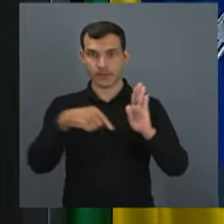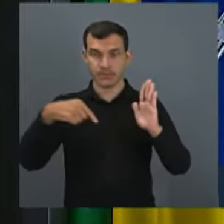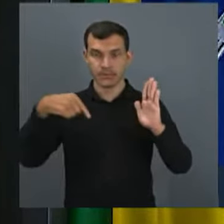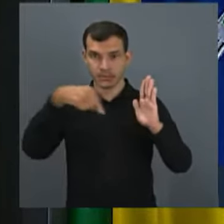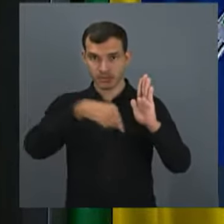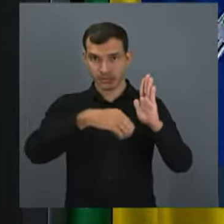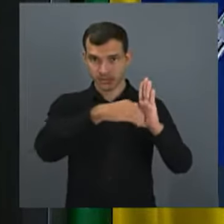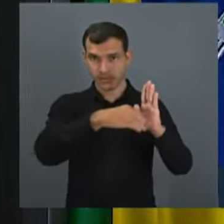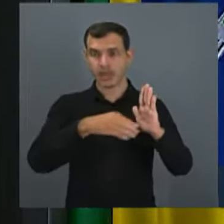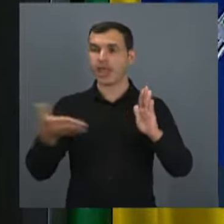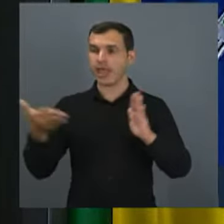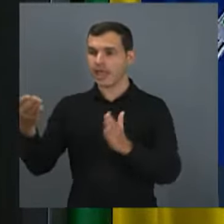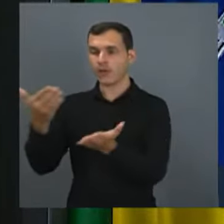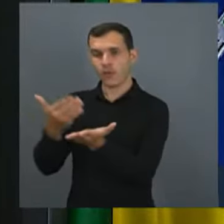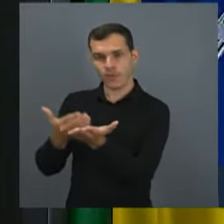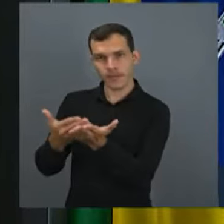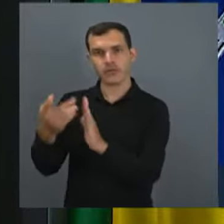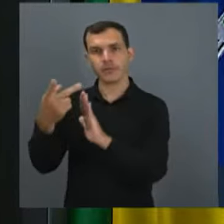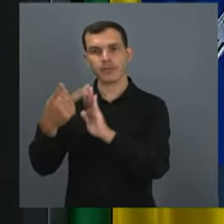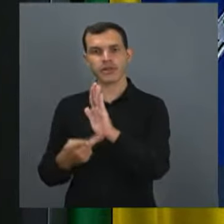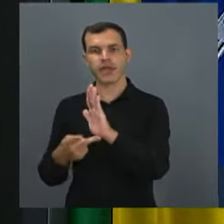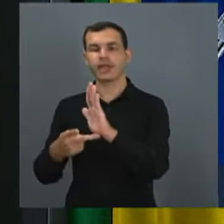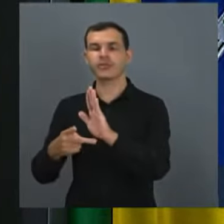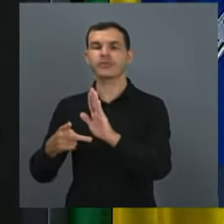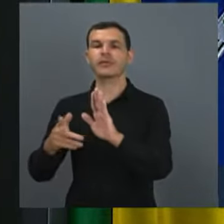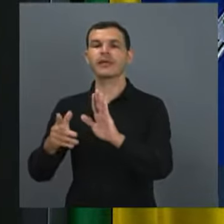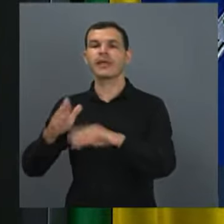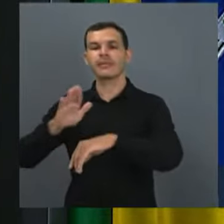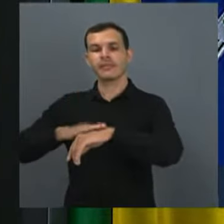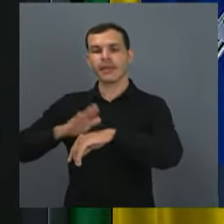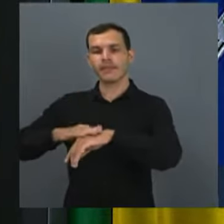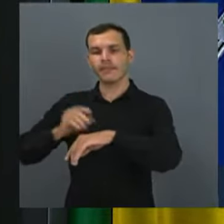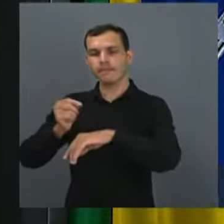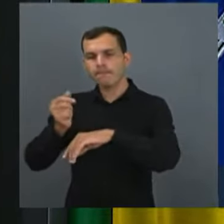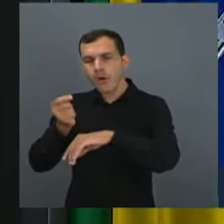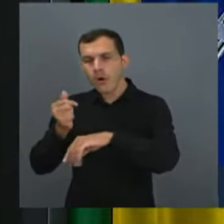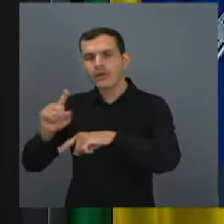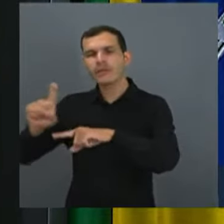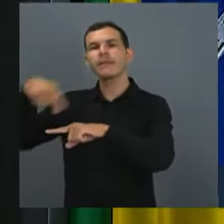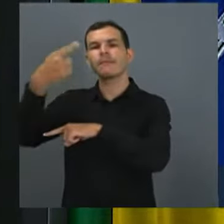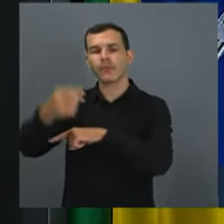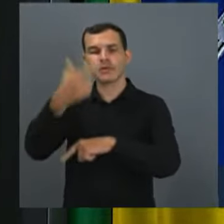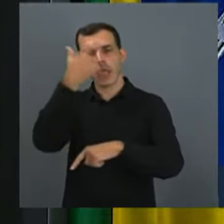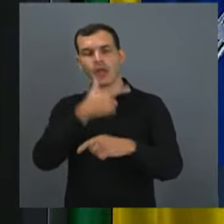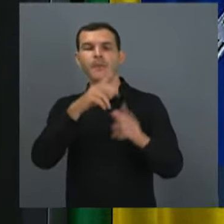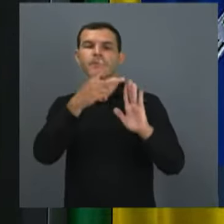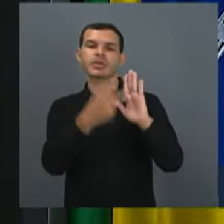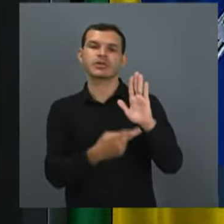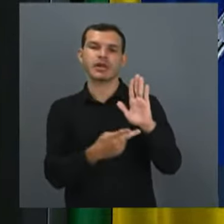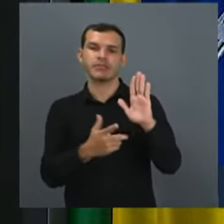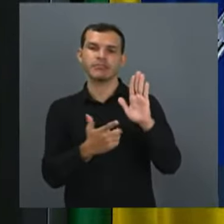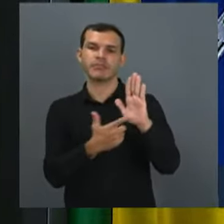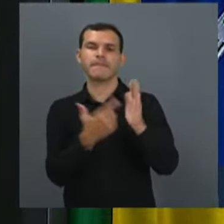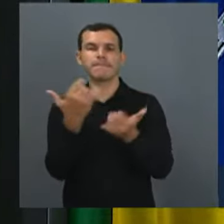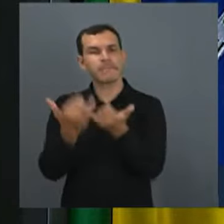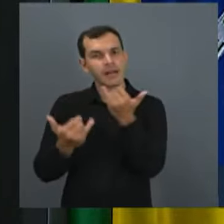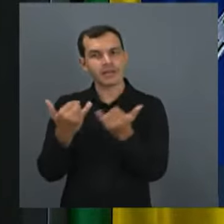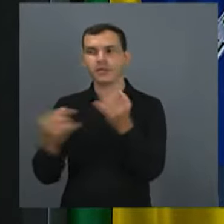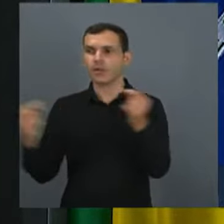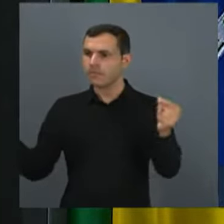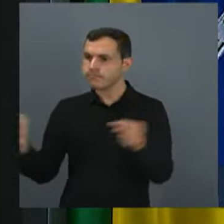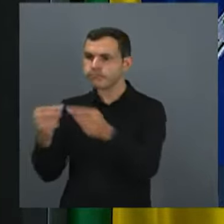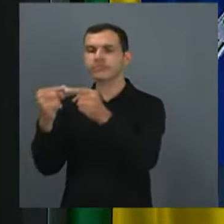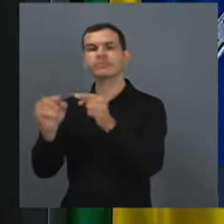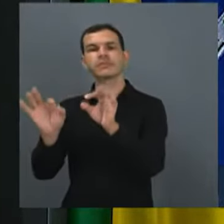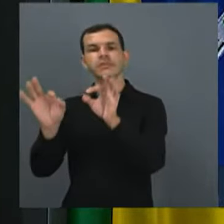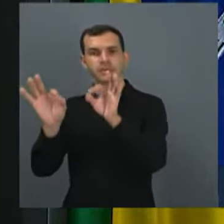com um projeto meses depois, pouco tempo depois, eu entrei com um similar também e convergiu